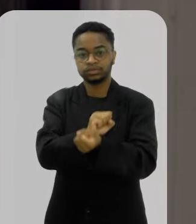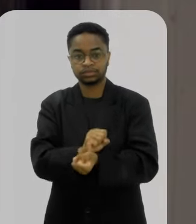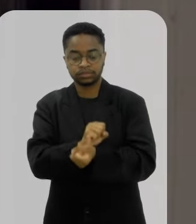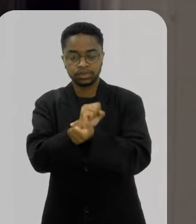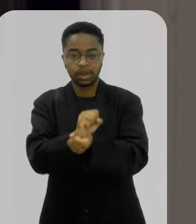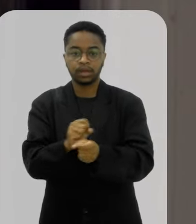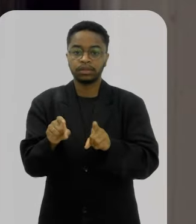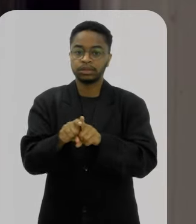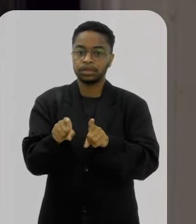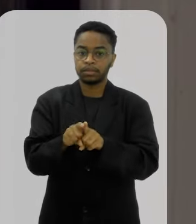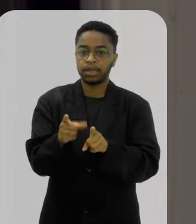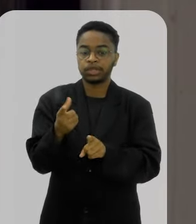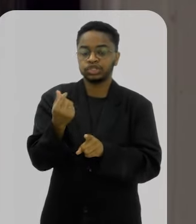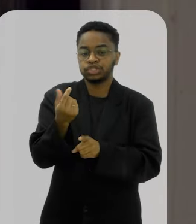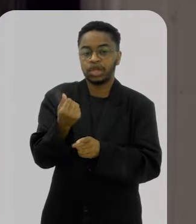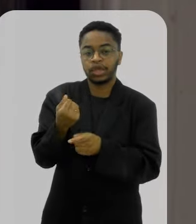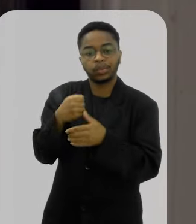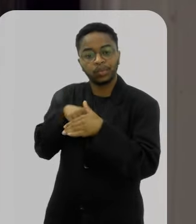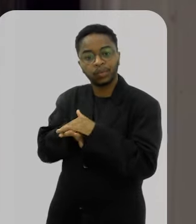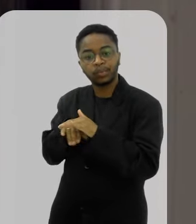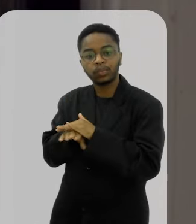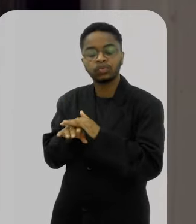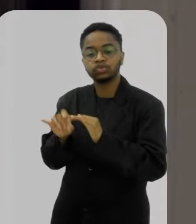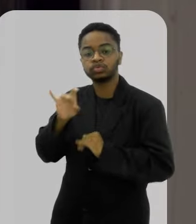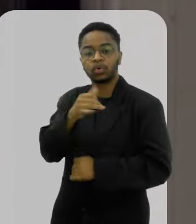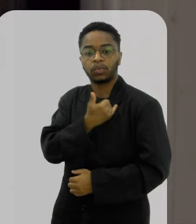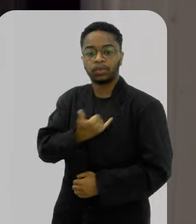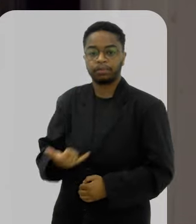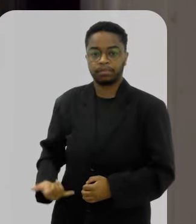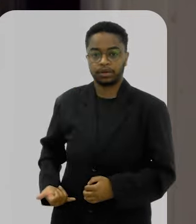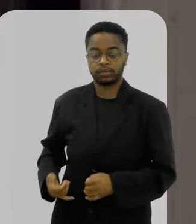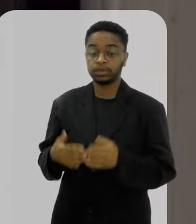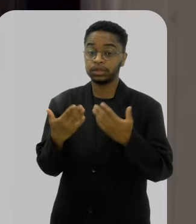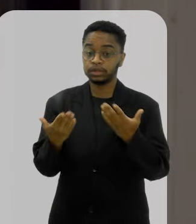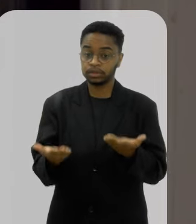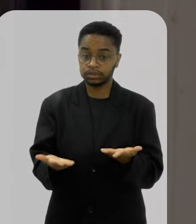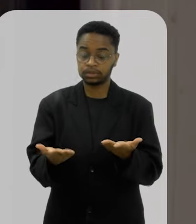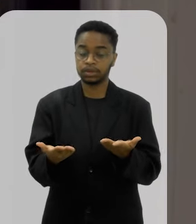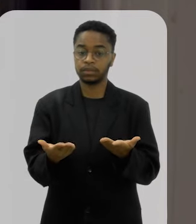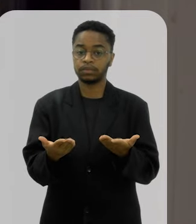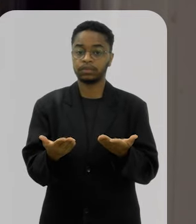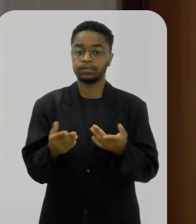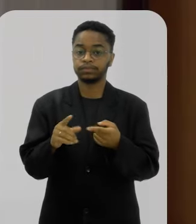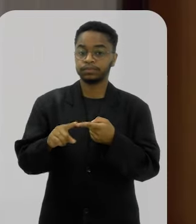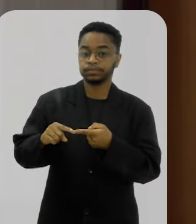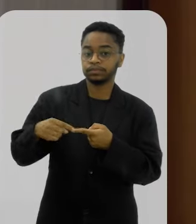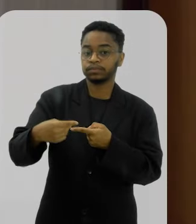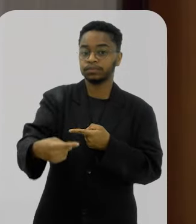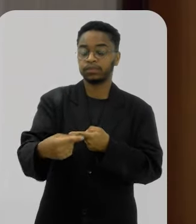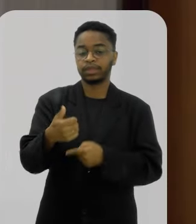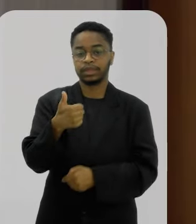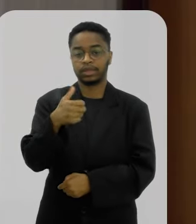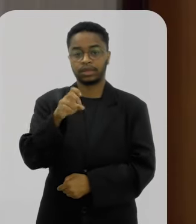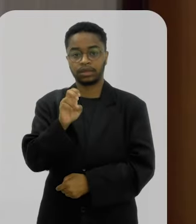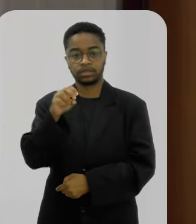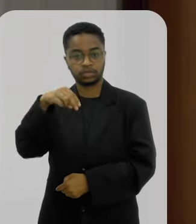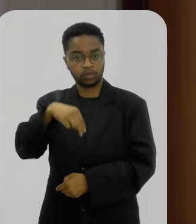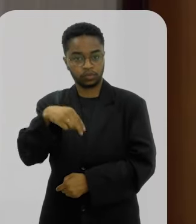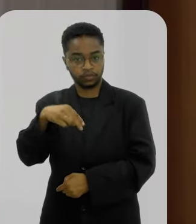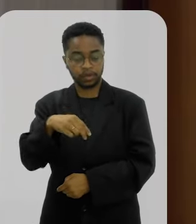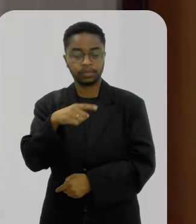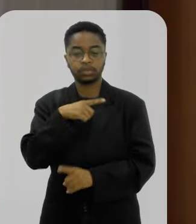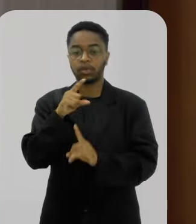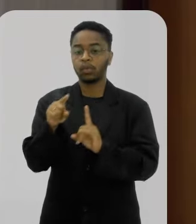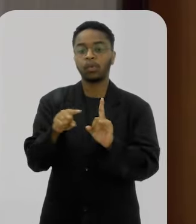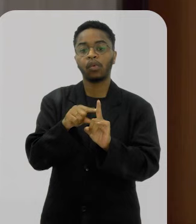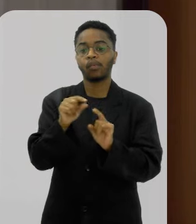à escravidão, à concentração de poderes na figura do imperador. Então, a partir de 15 de